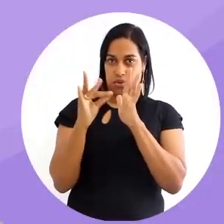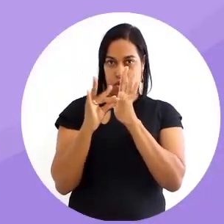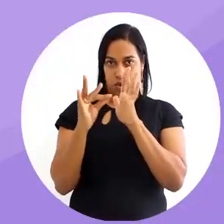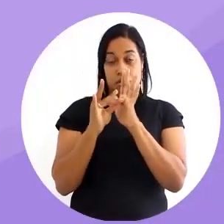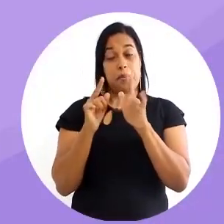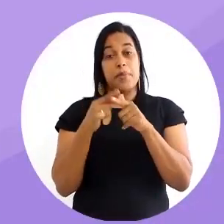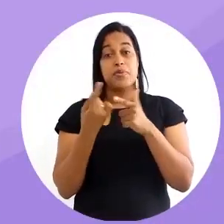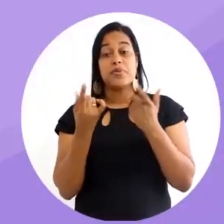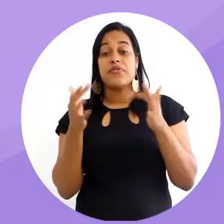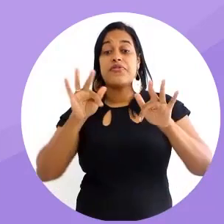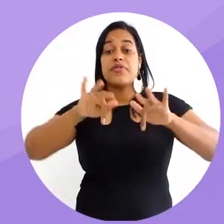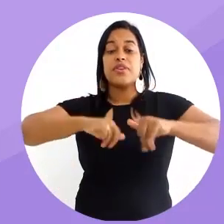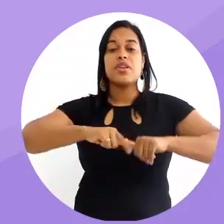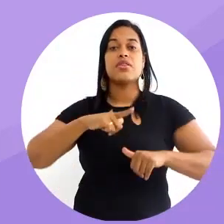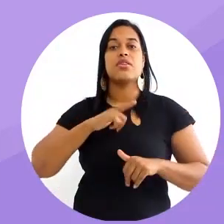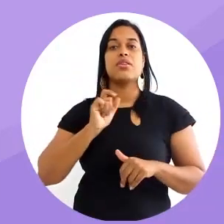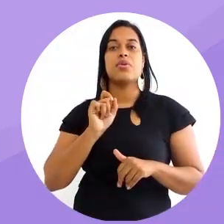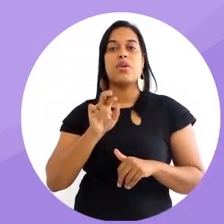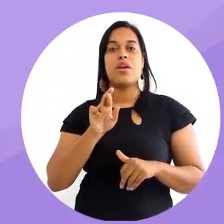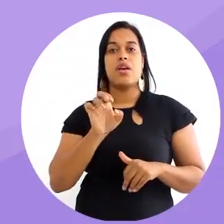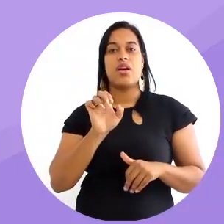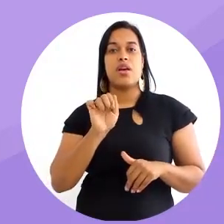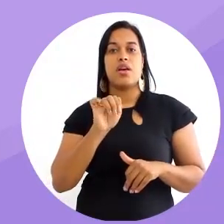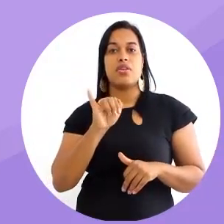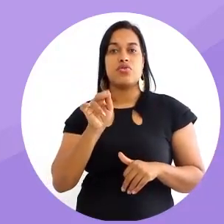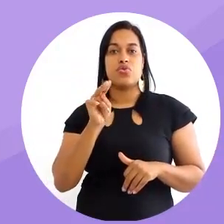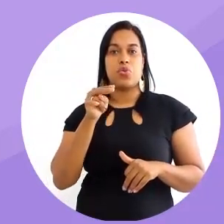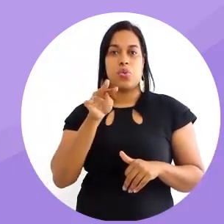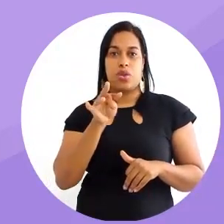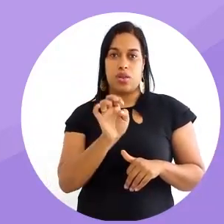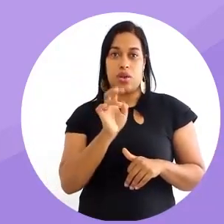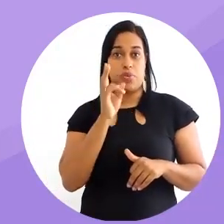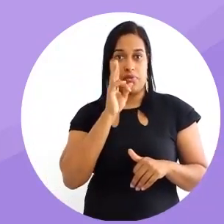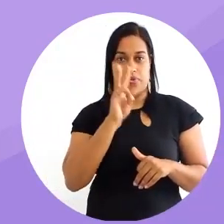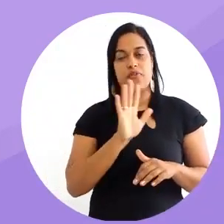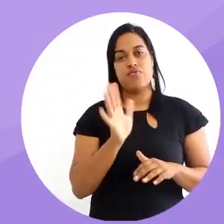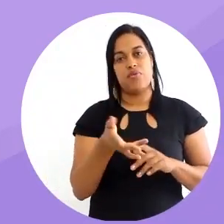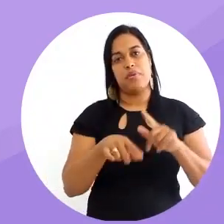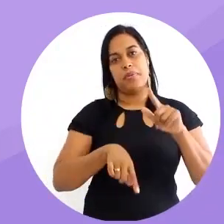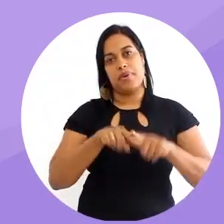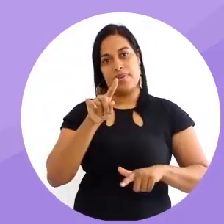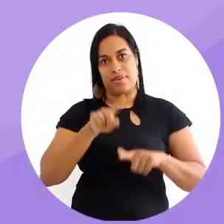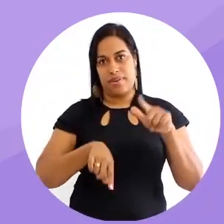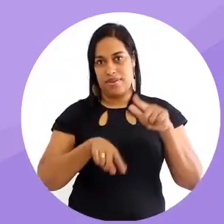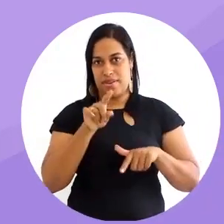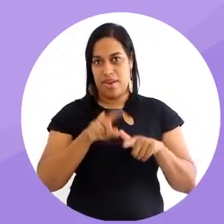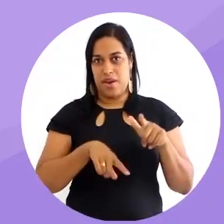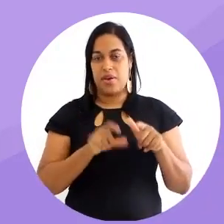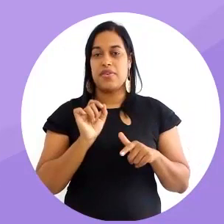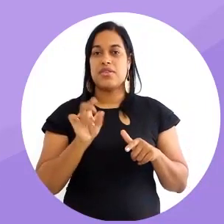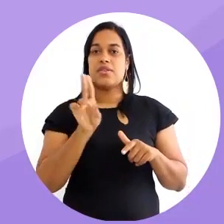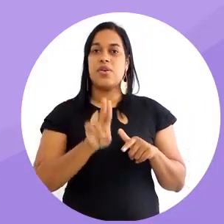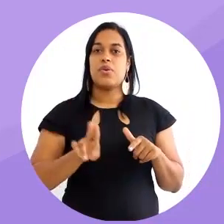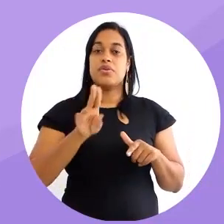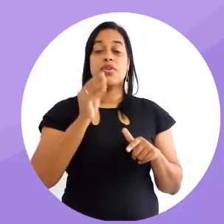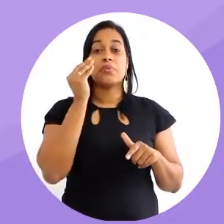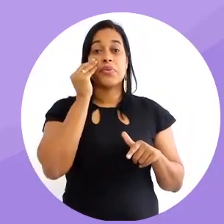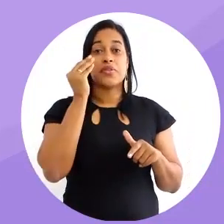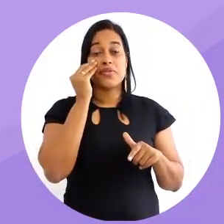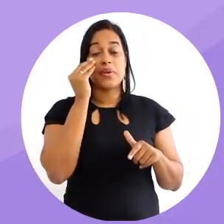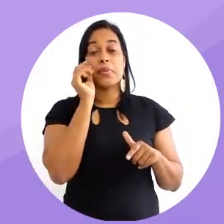contato. Para finalizar, nós temos o rejunte. O rejunte, como foi visto no material do caderno, ele vai ser